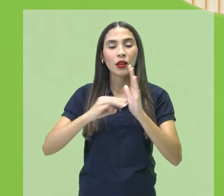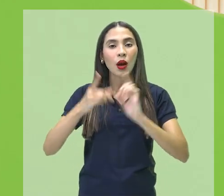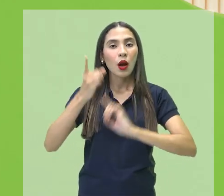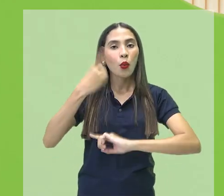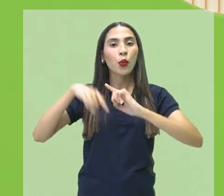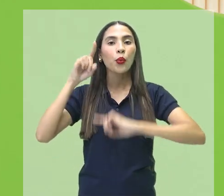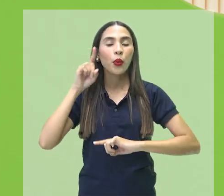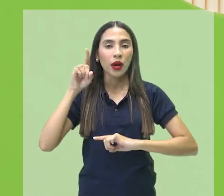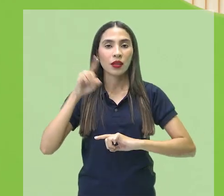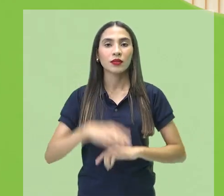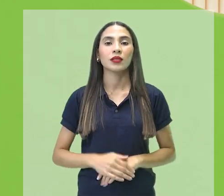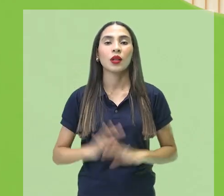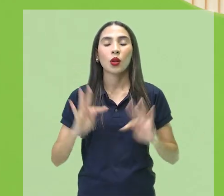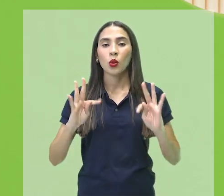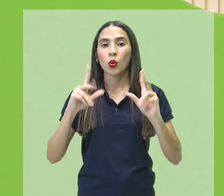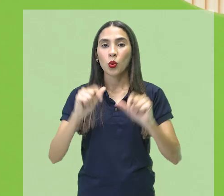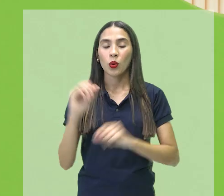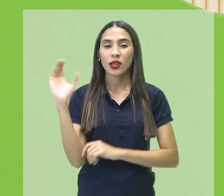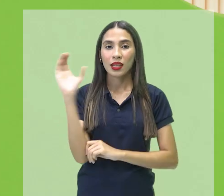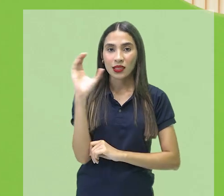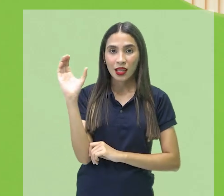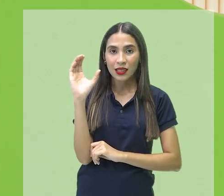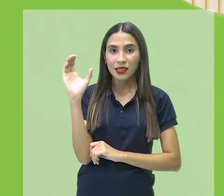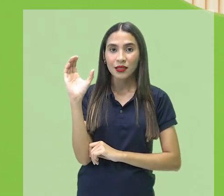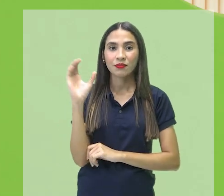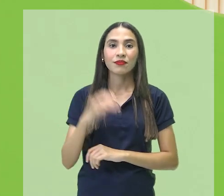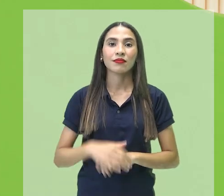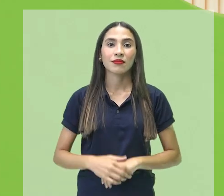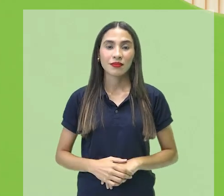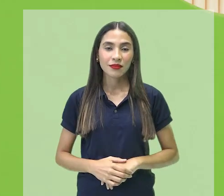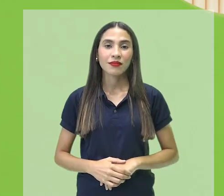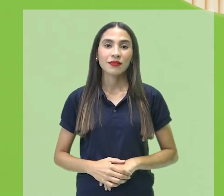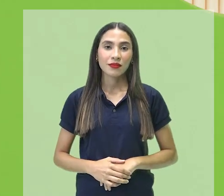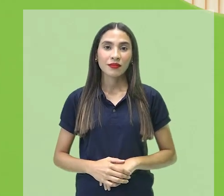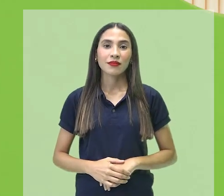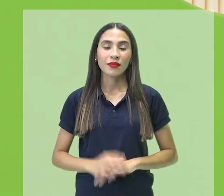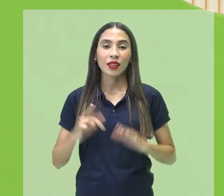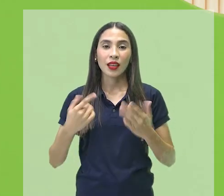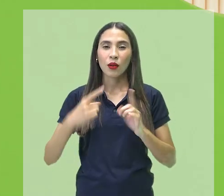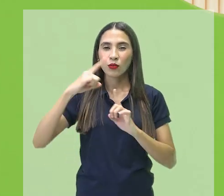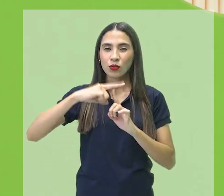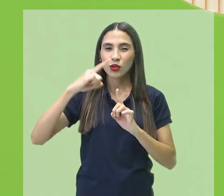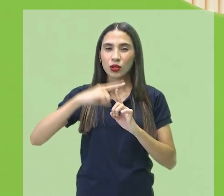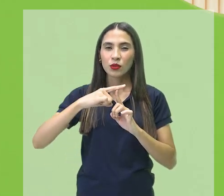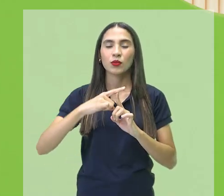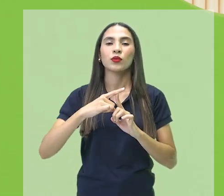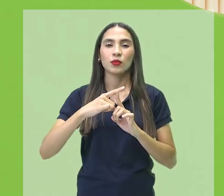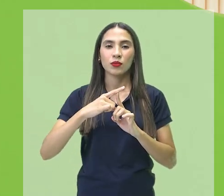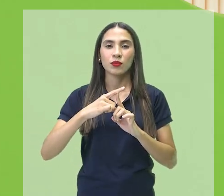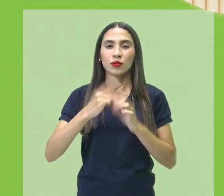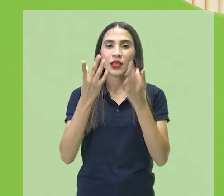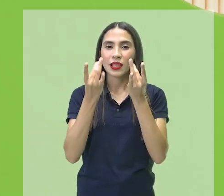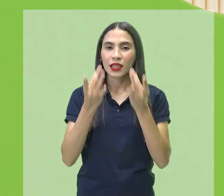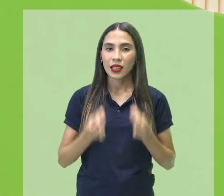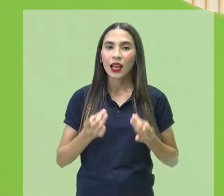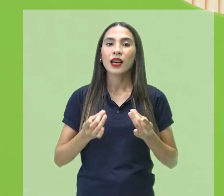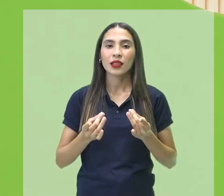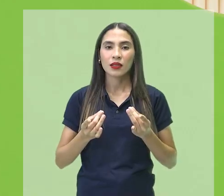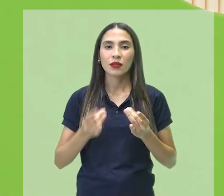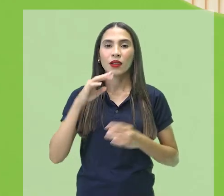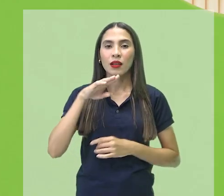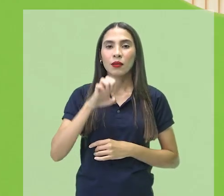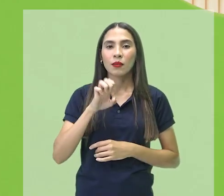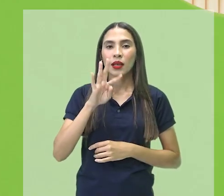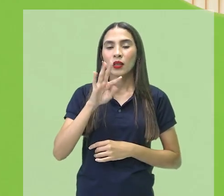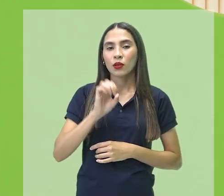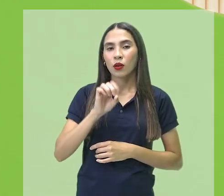método que revolucionou toda a ciência, certo? É uma maneira metódica, já